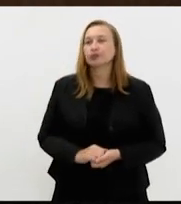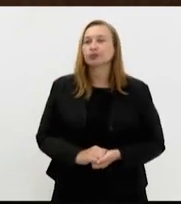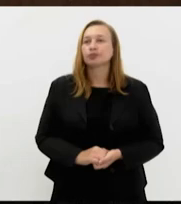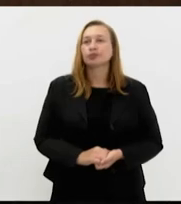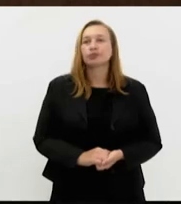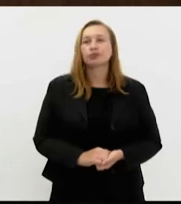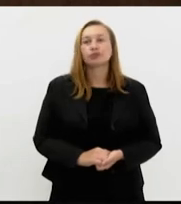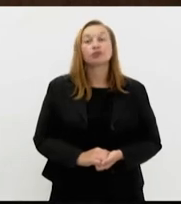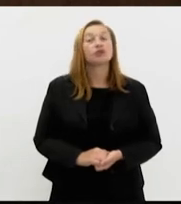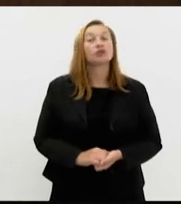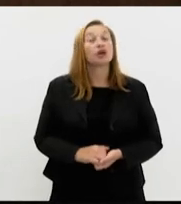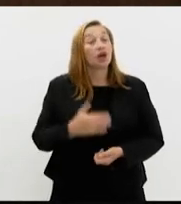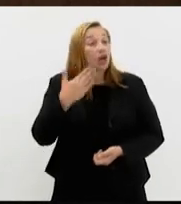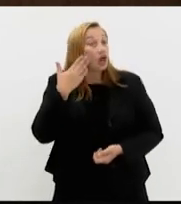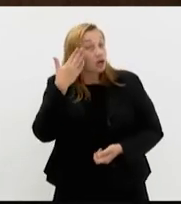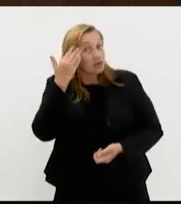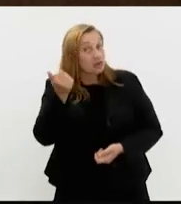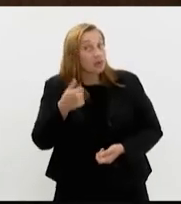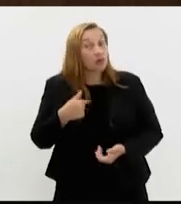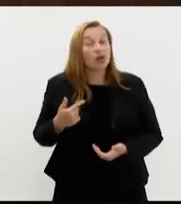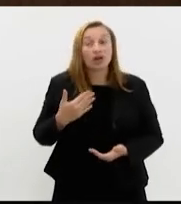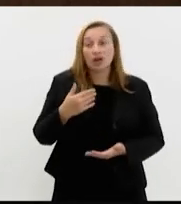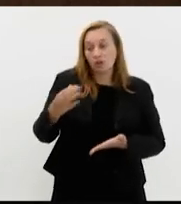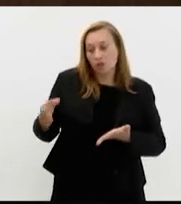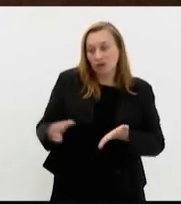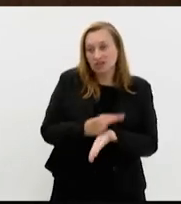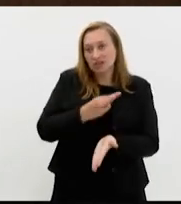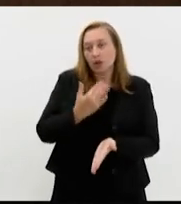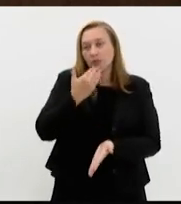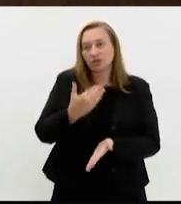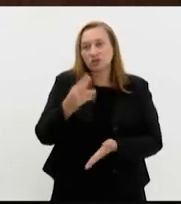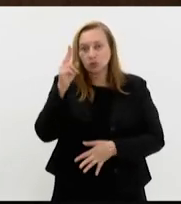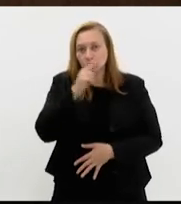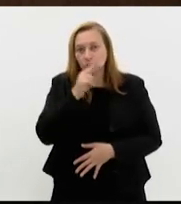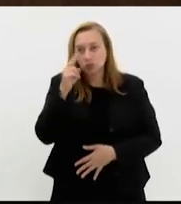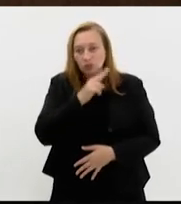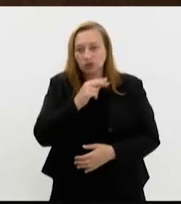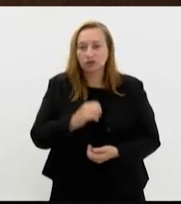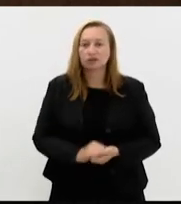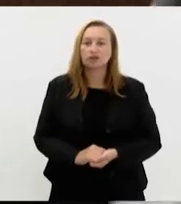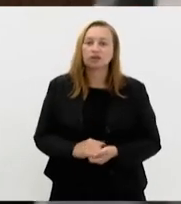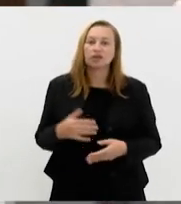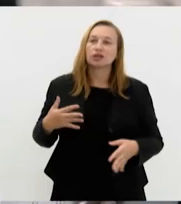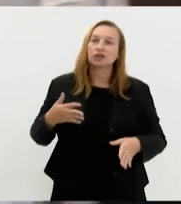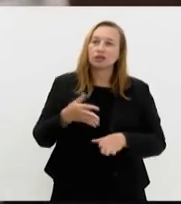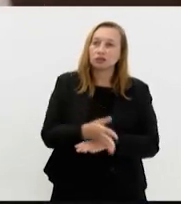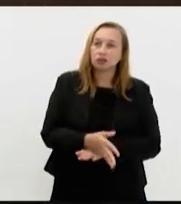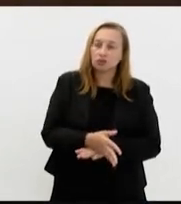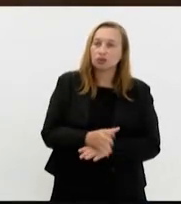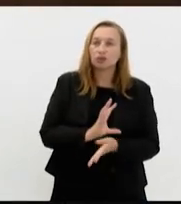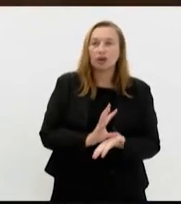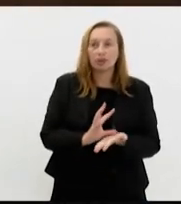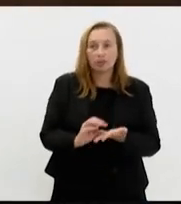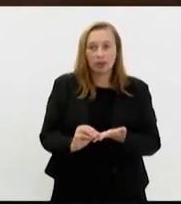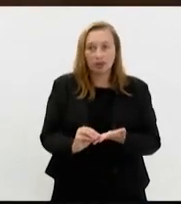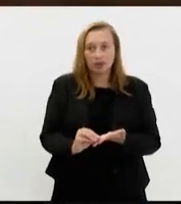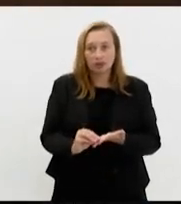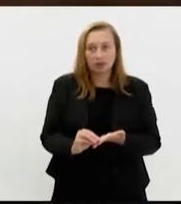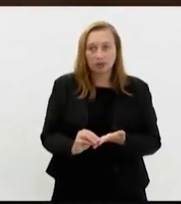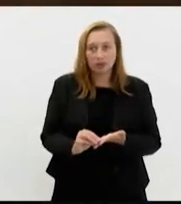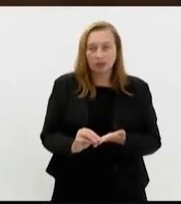E eu o sei porque assinei o pedido de urgência. E entrou numa pauta com